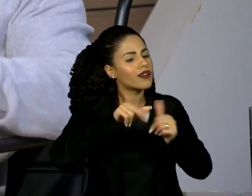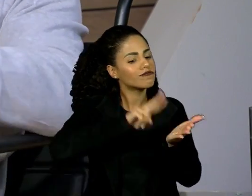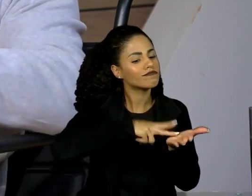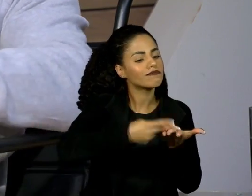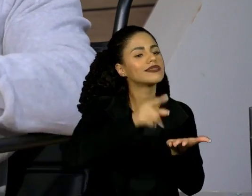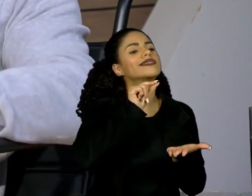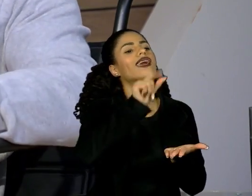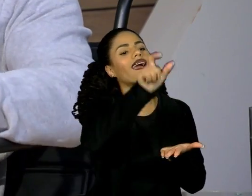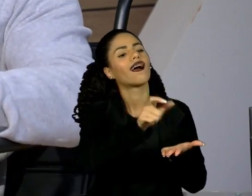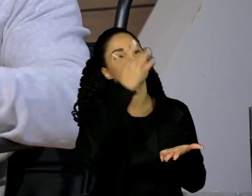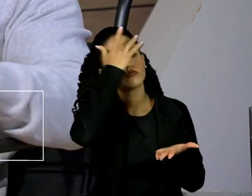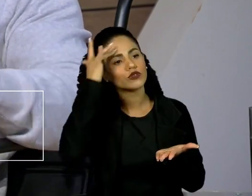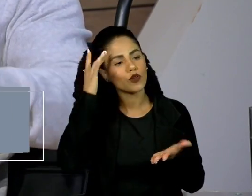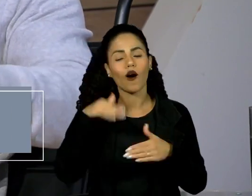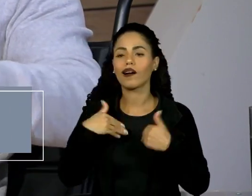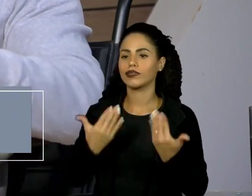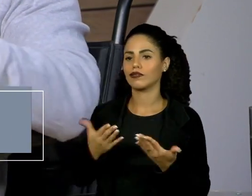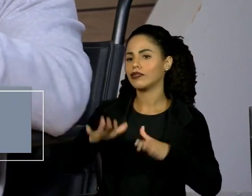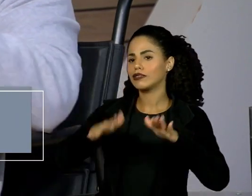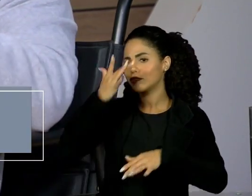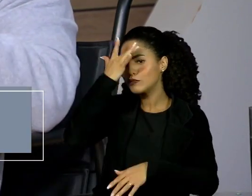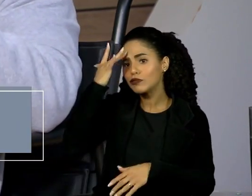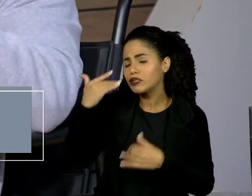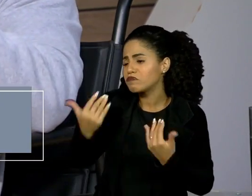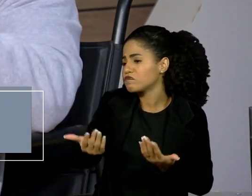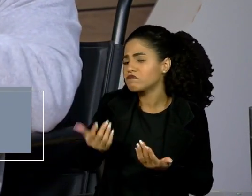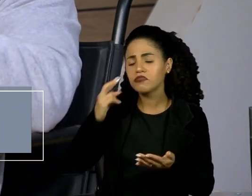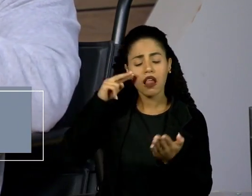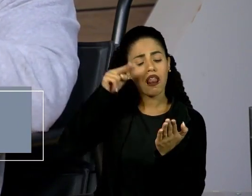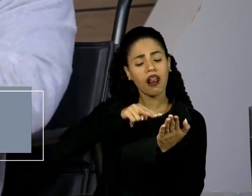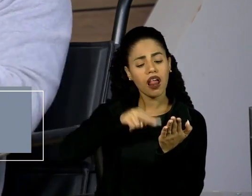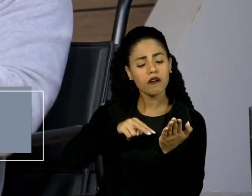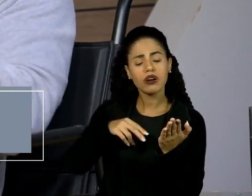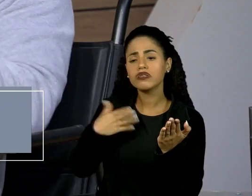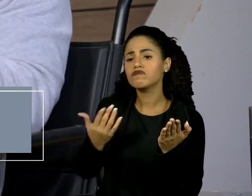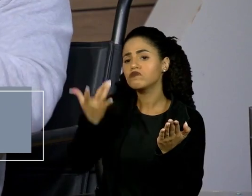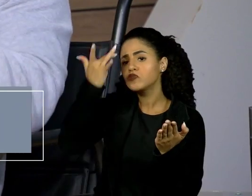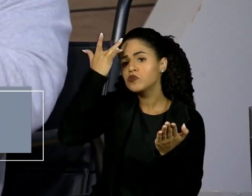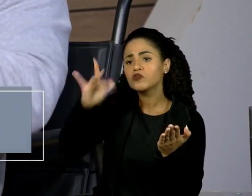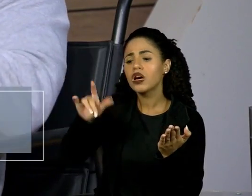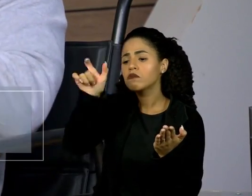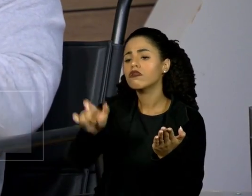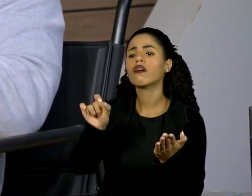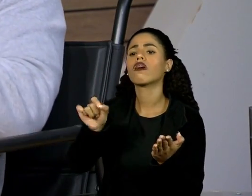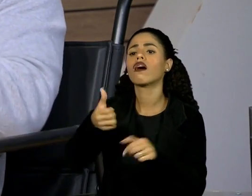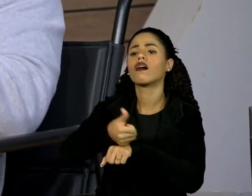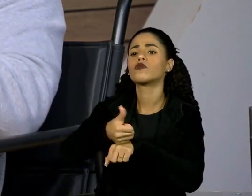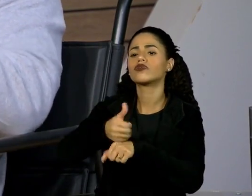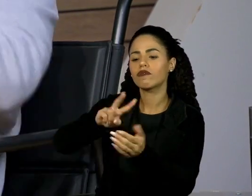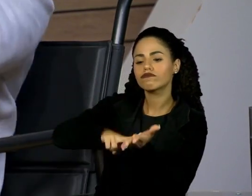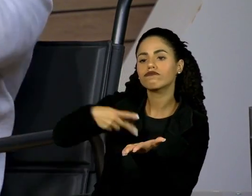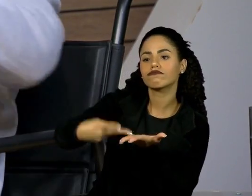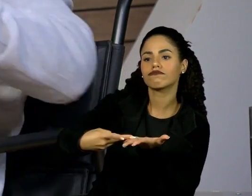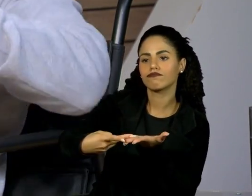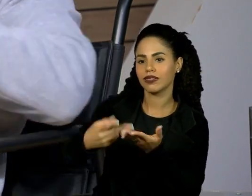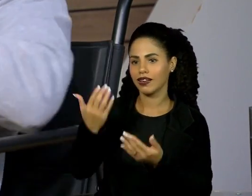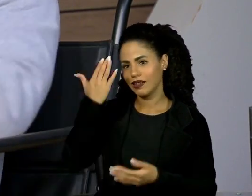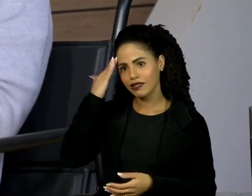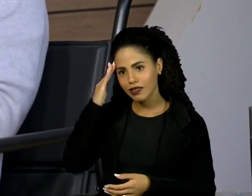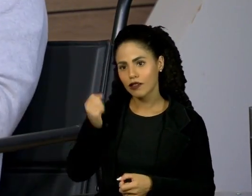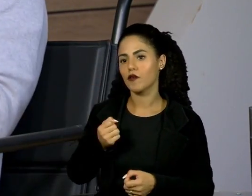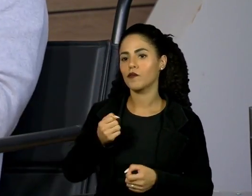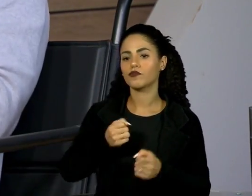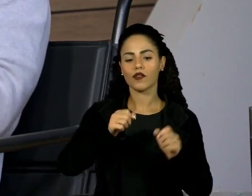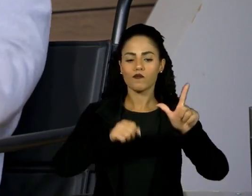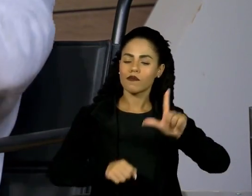essa falta mesmo de conhecimento das pessoas. Porque quando eu às vezes divulgo, por exemplo, uma literatura russa, vou dar um